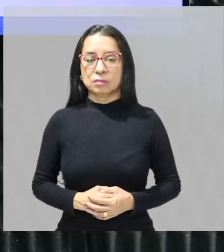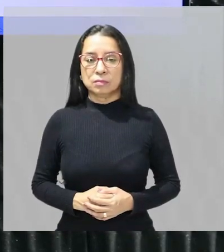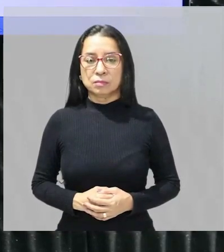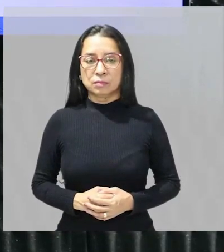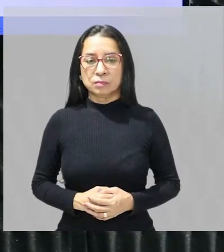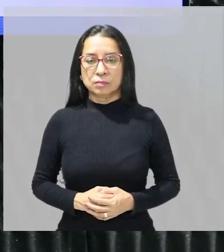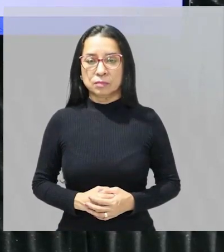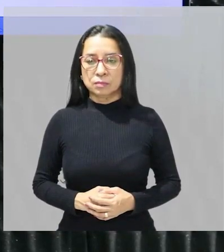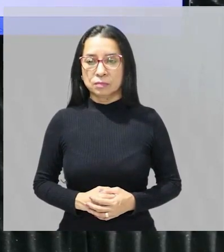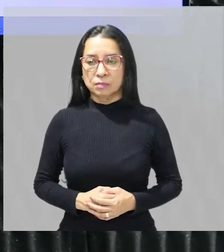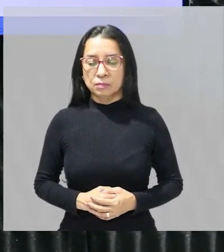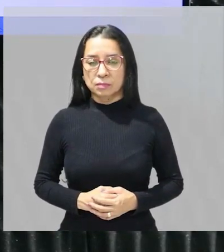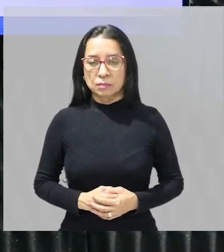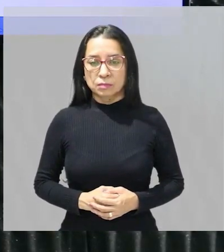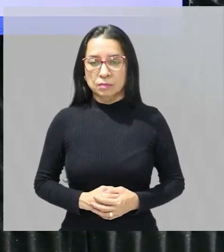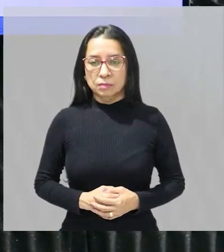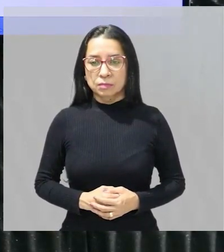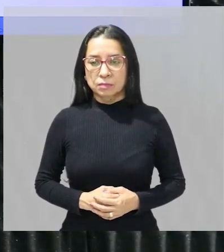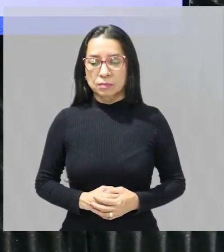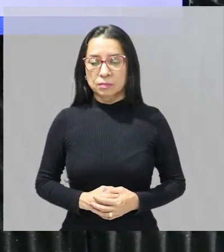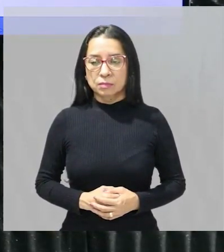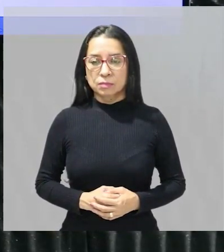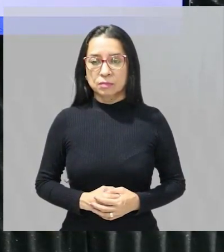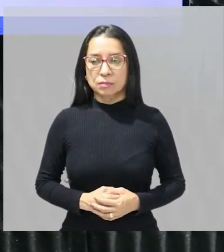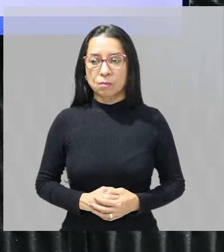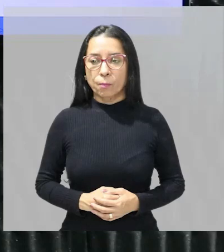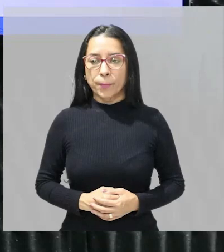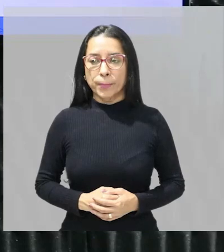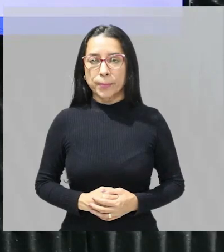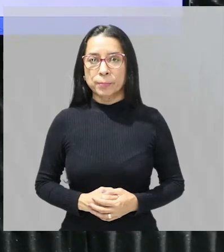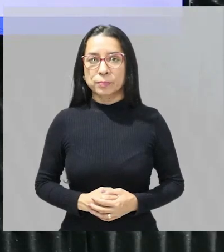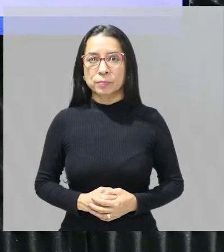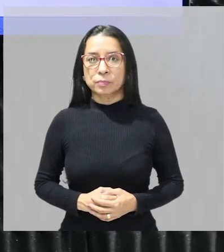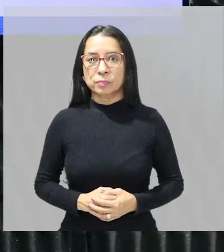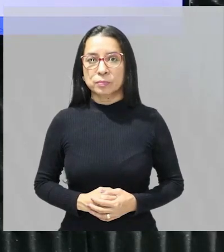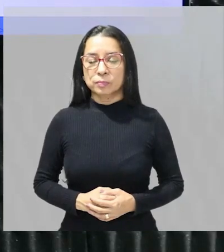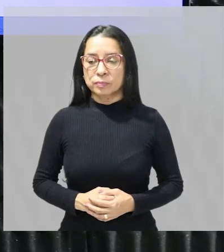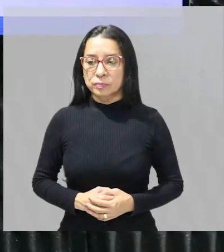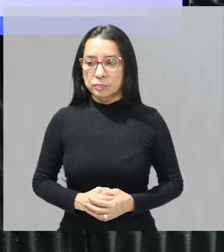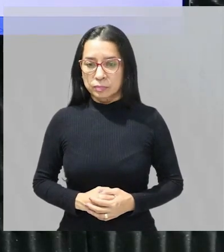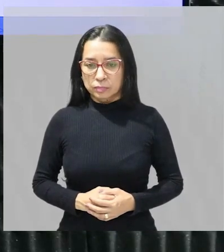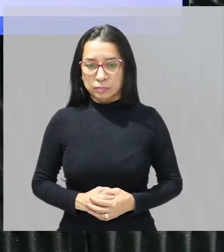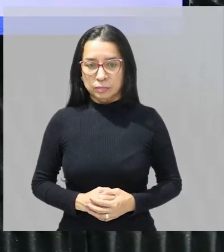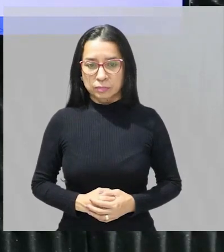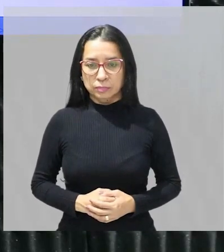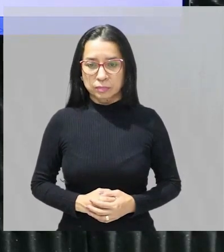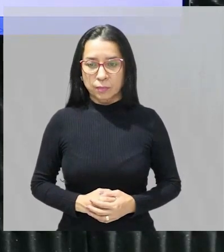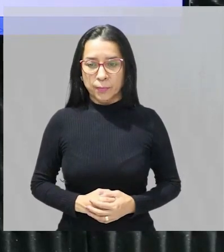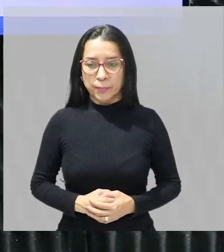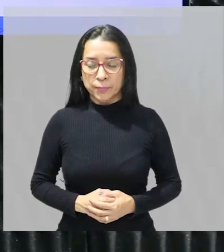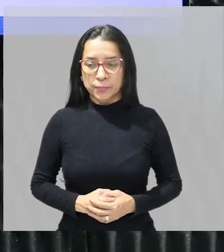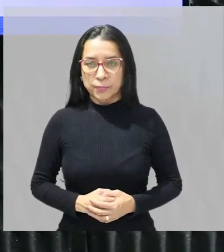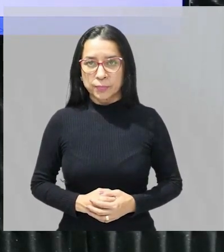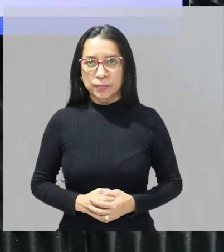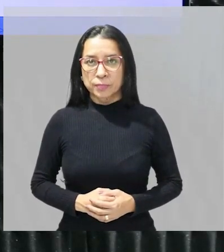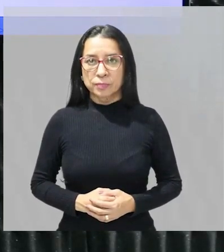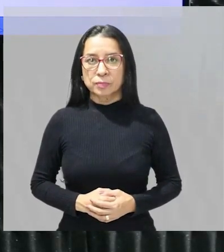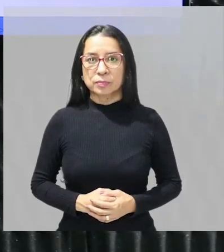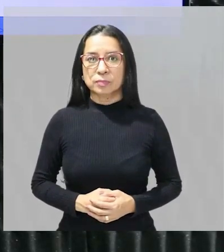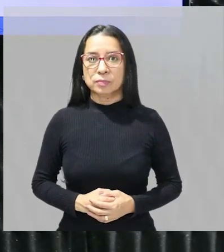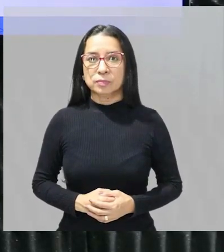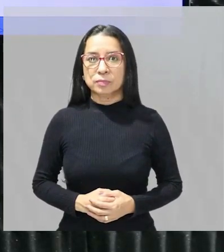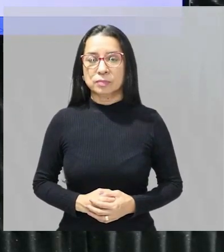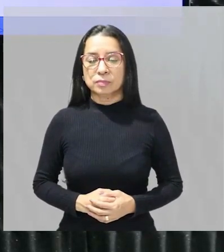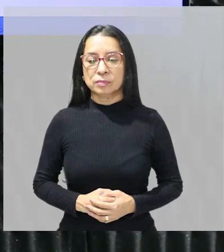tornar-se autossuficientes em alimentos. Com esse incrível aumento na produção, observado especialmente